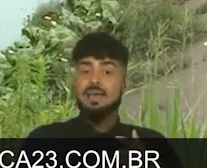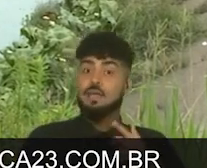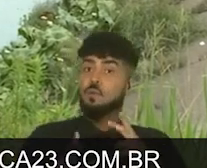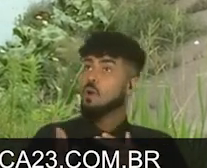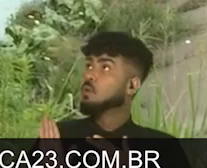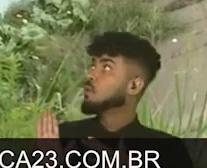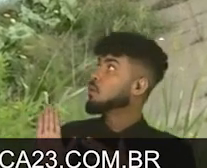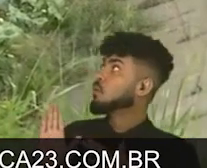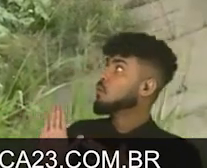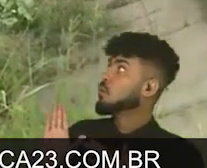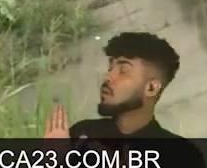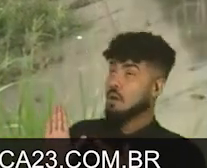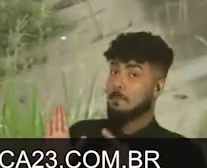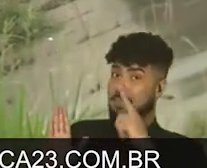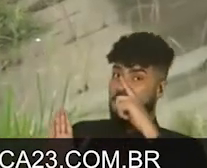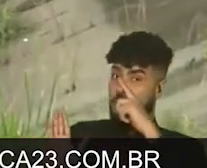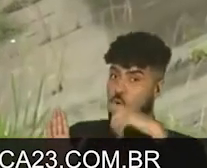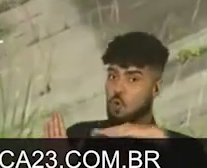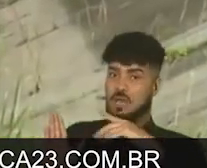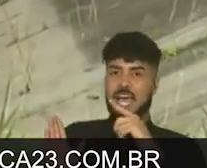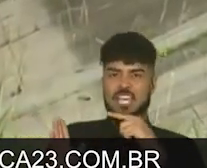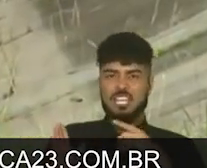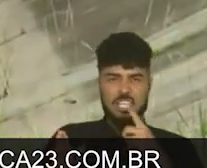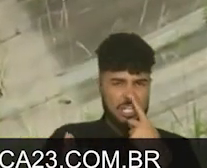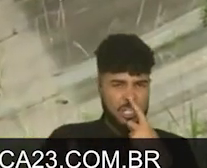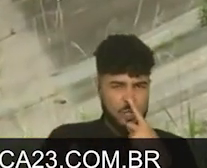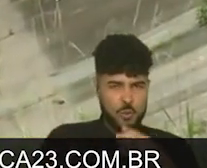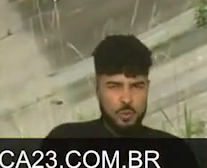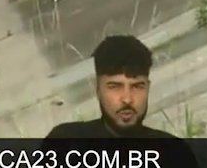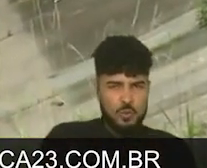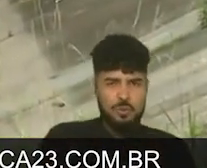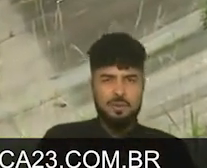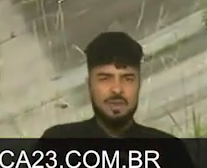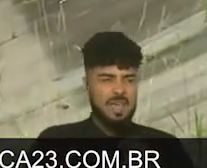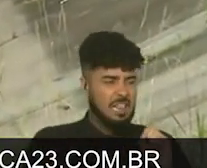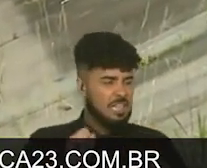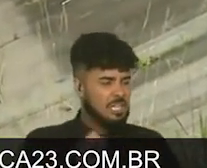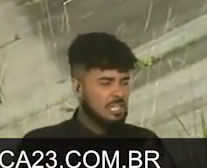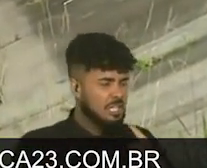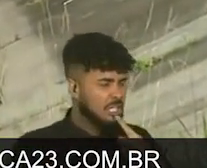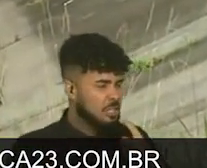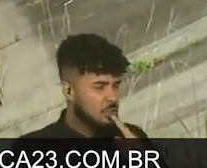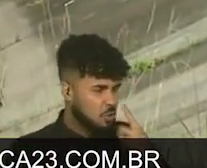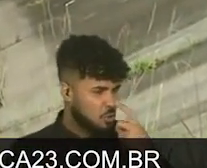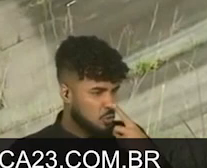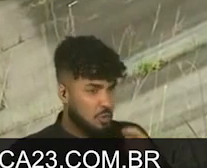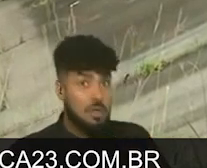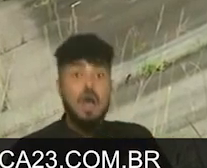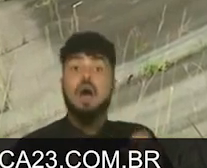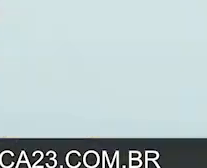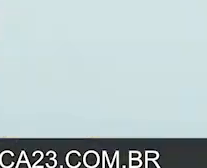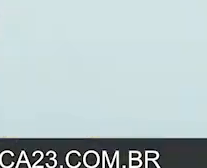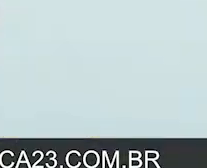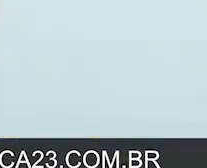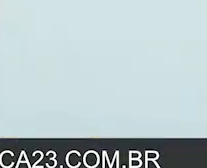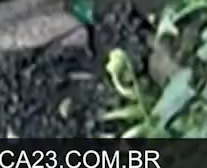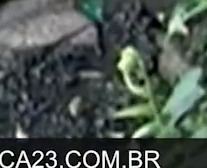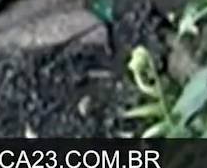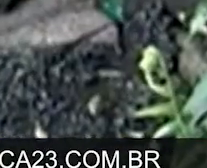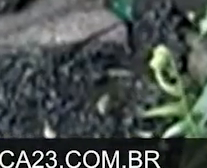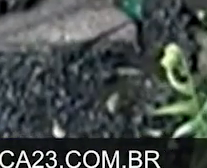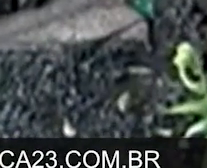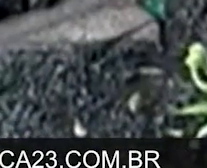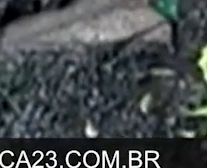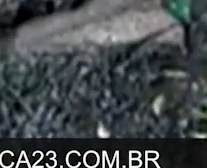este, onde nós estamos aqui, com córregos, lixo, também com risco para enchentes. É nestes locais onde pode